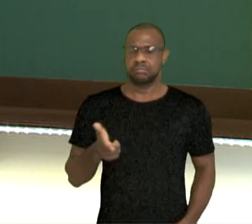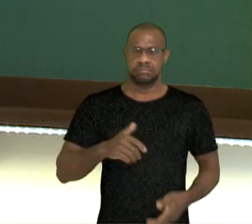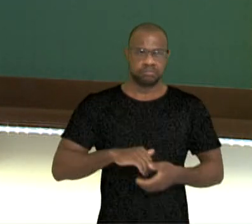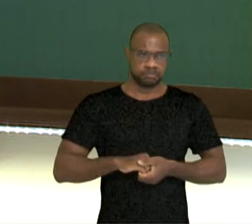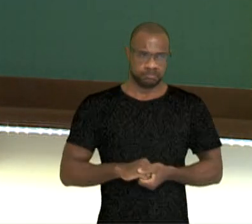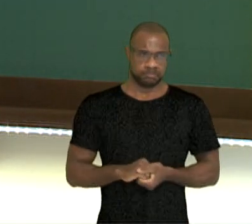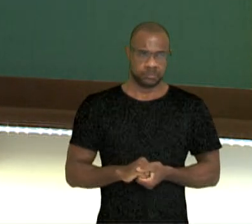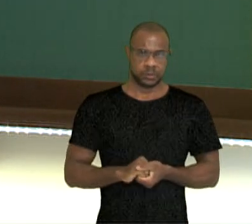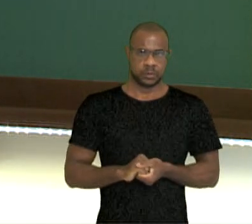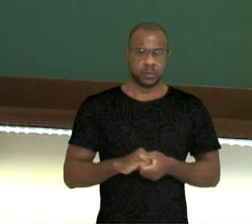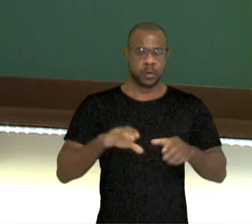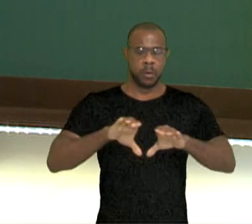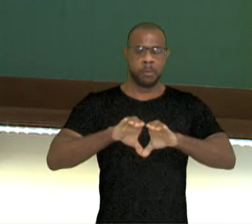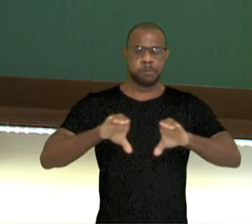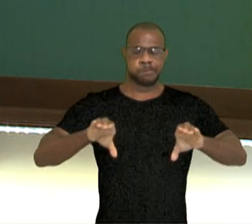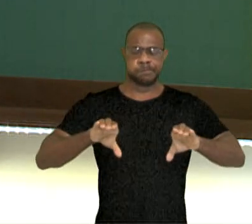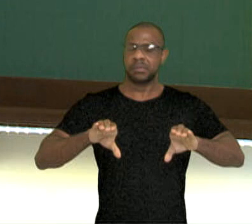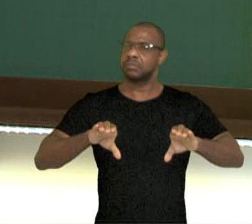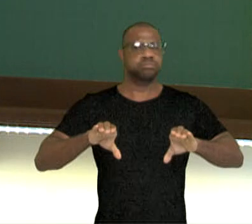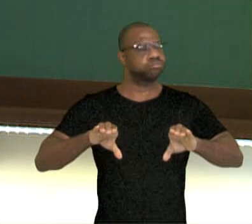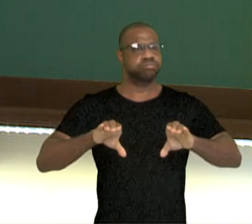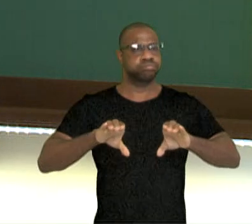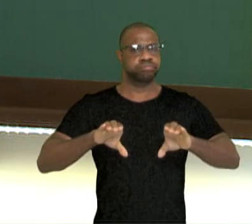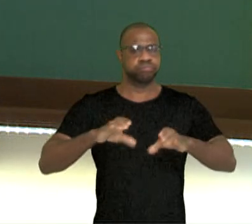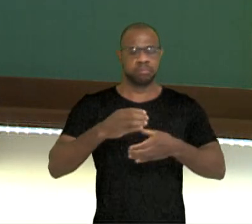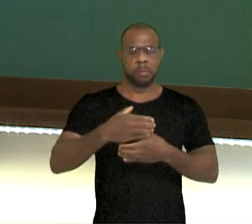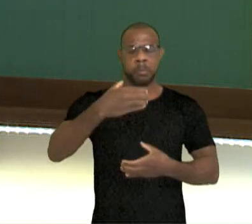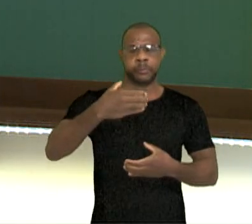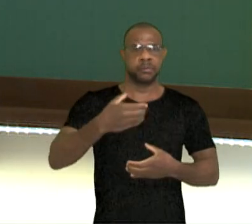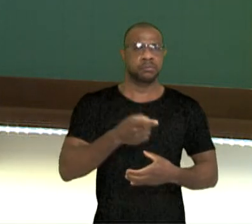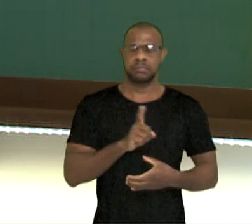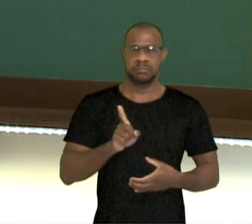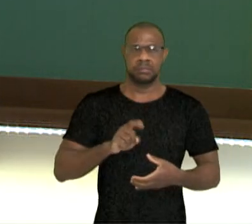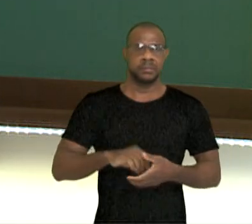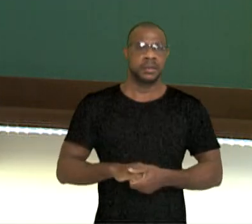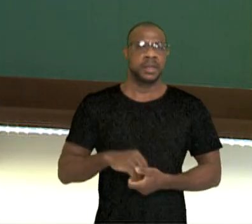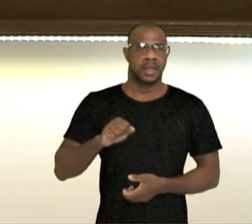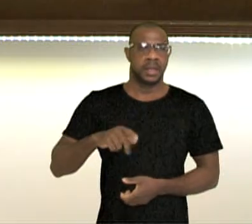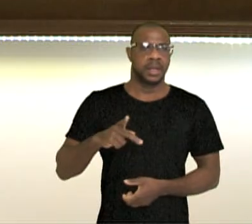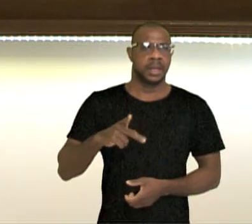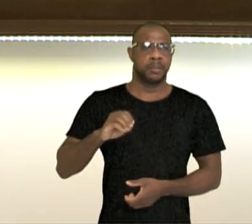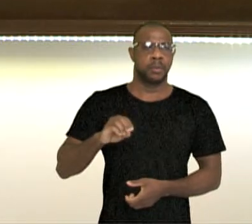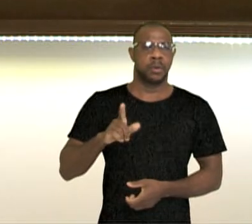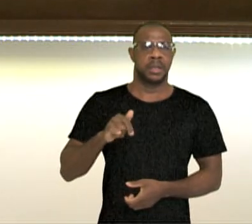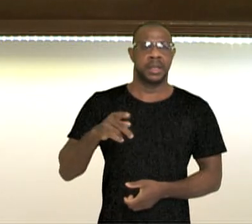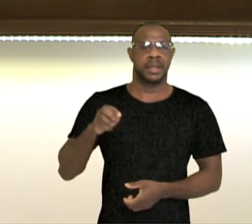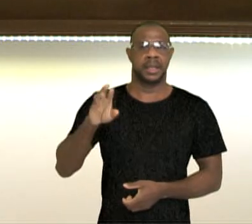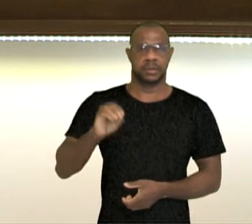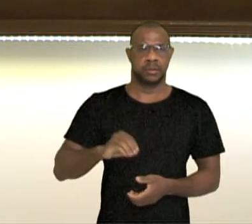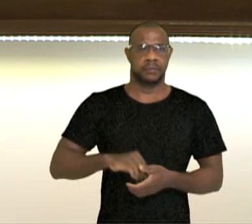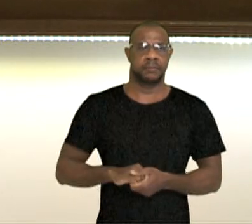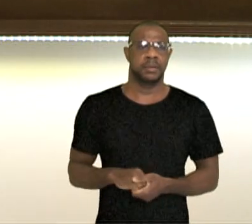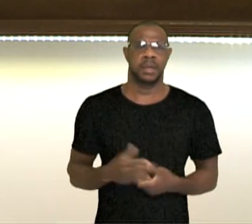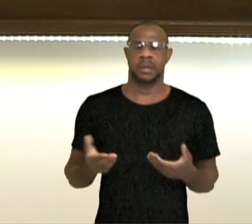cilíndrico. Né? Isso. Então, isso que significa poliedro. E vamos fazer um